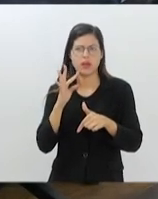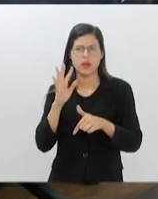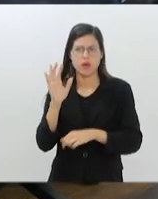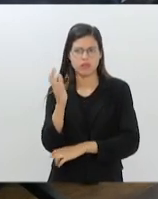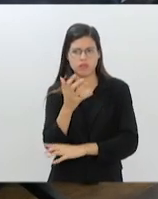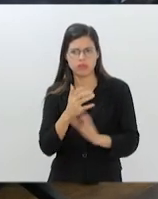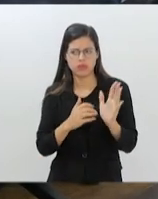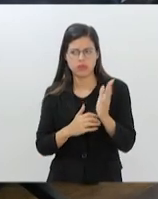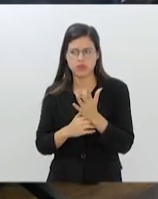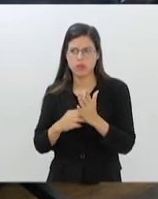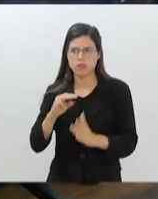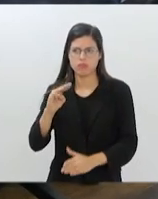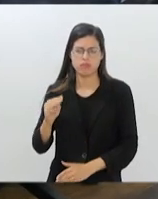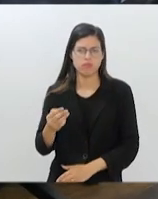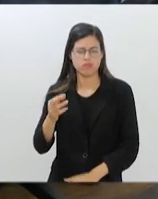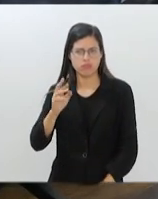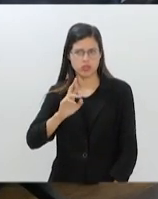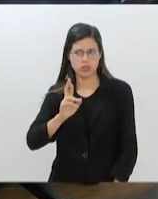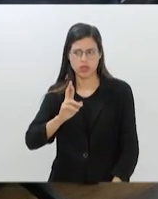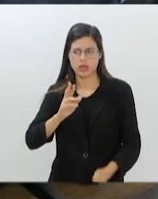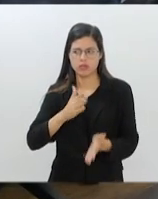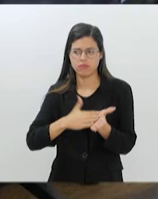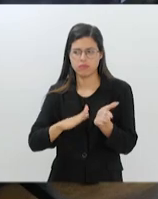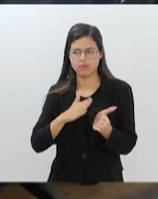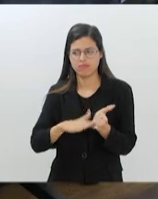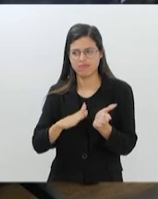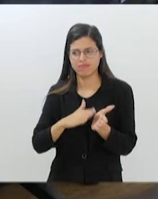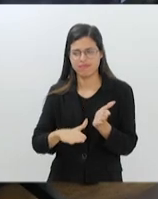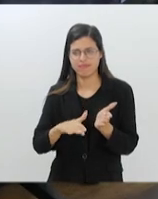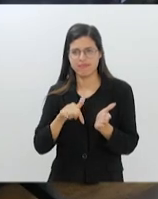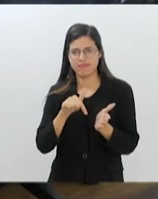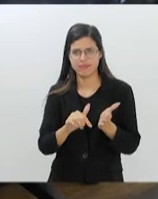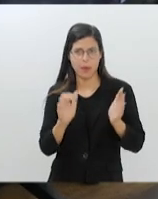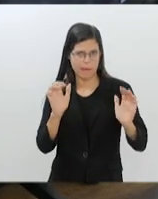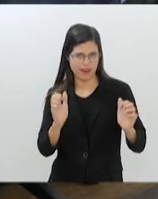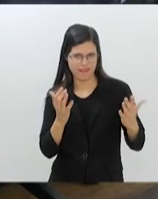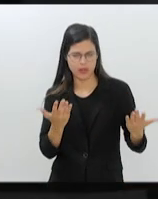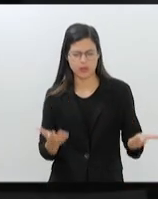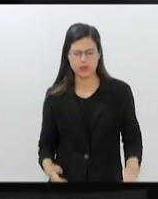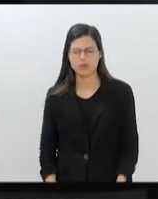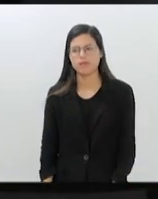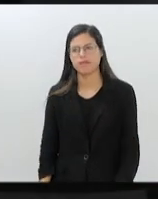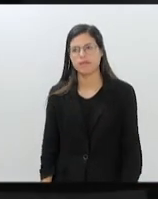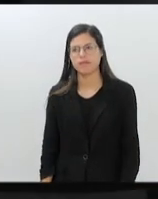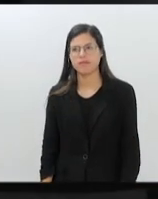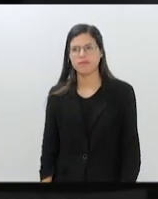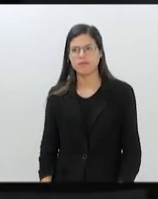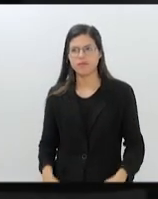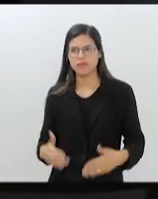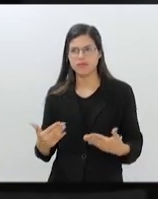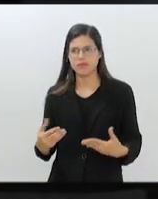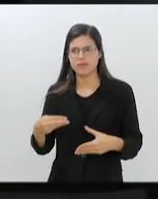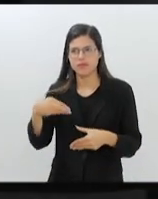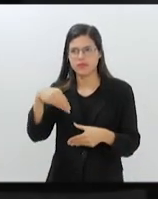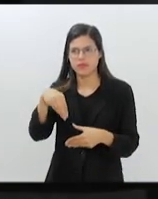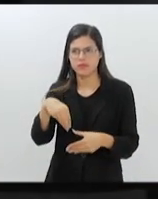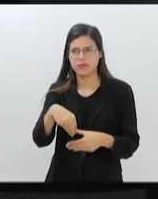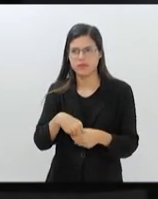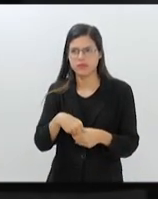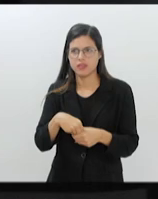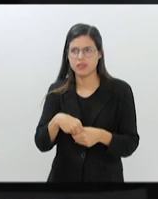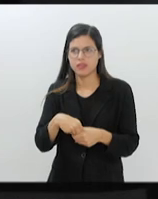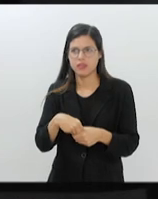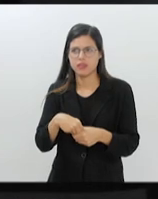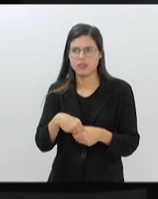milhares de reais para na festância bom isso tá dentro da proposta da Estratégia da